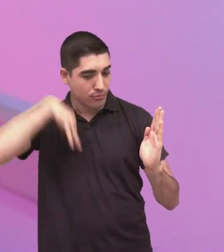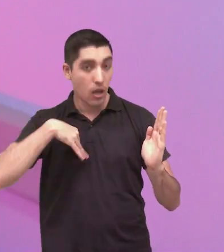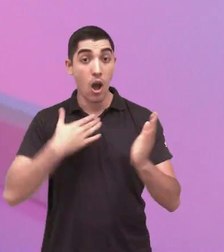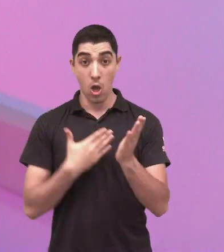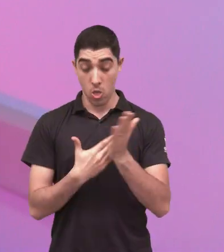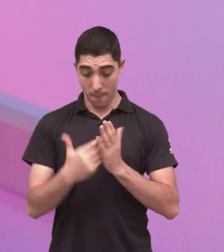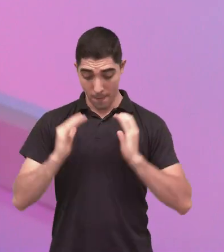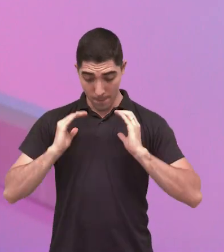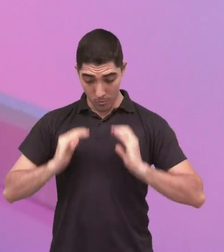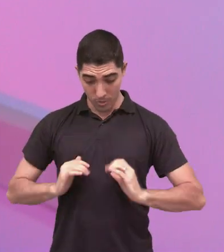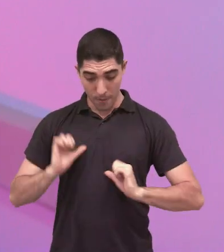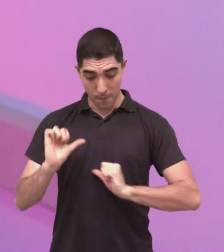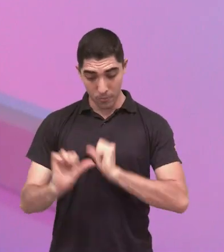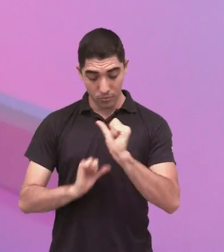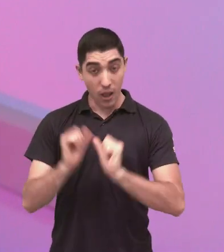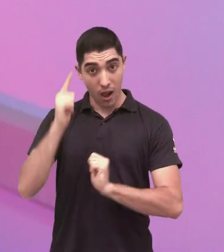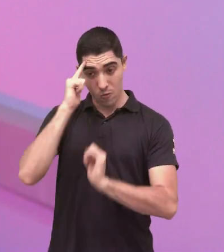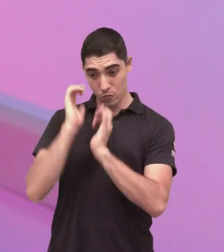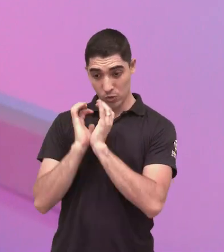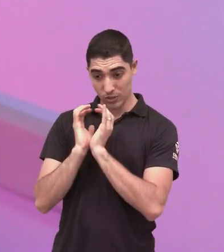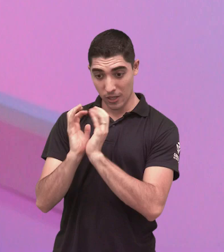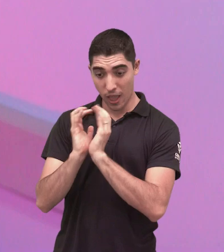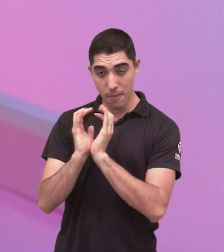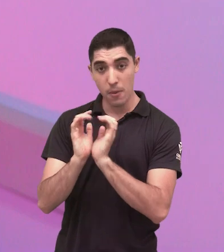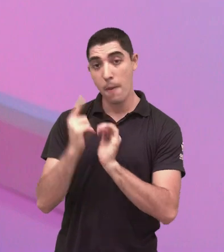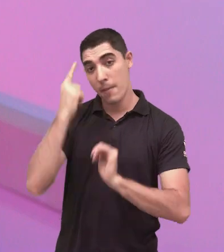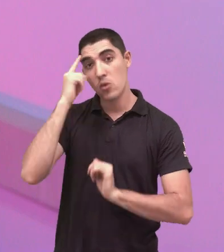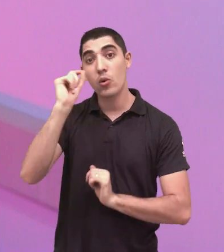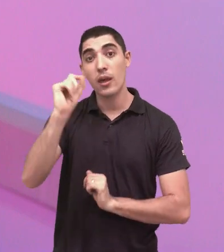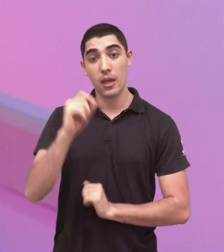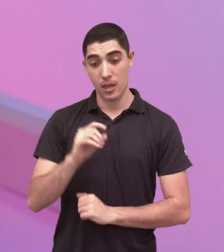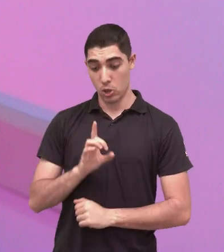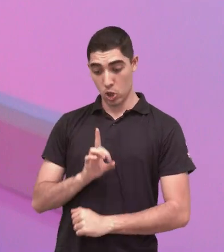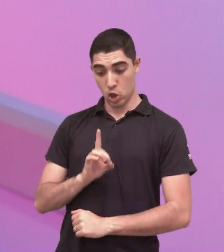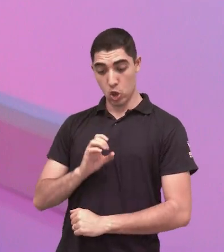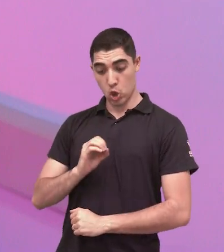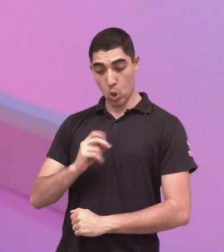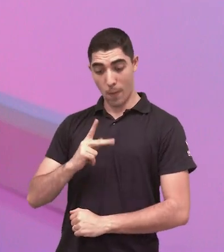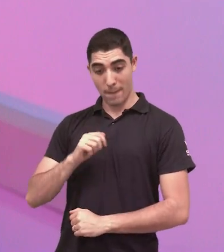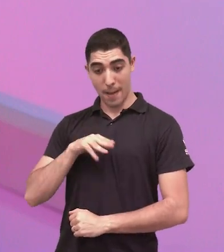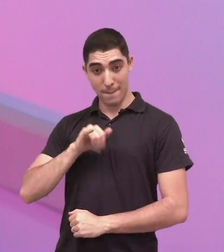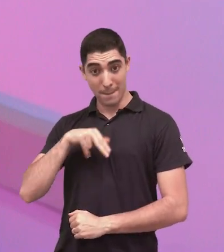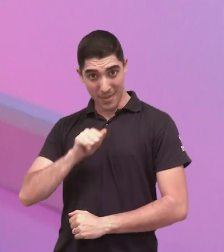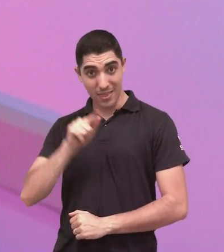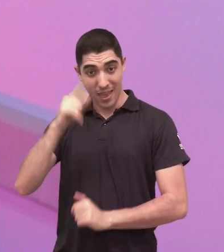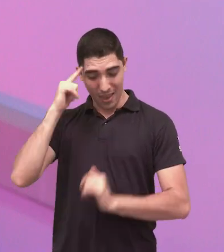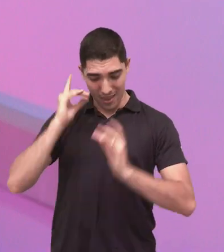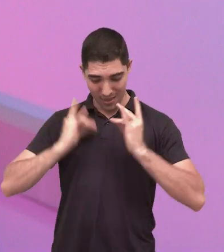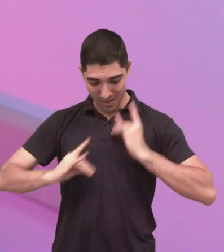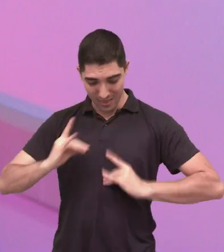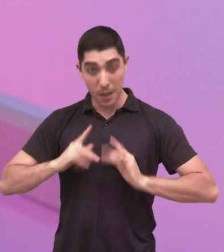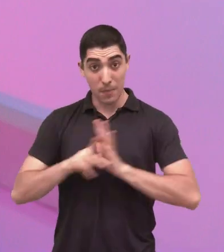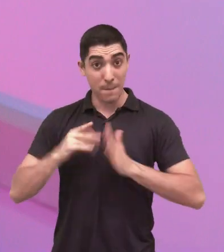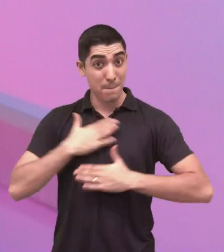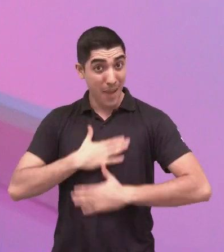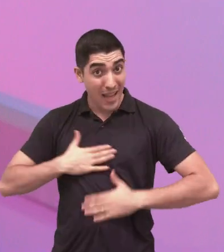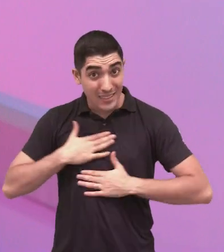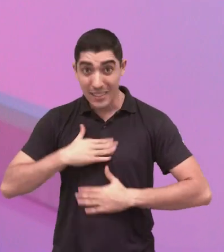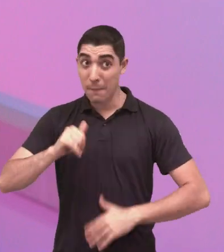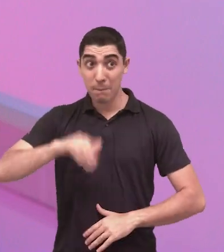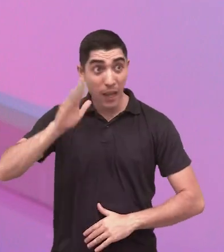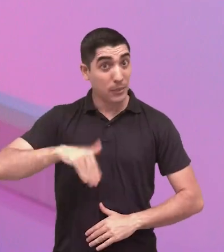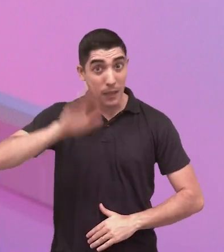desenvolver um padrão de comportamento onde meu cérebro vai processando o quê? Cada vez mais dopamina, daqui a pouco eu estou num sistema